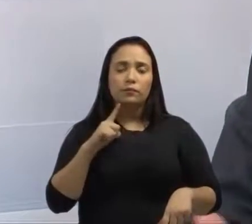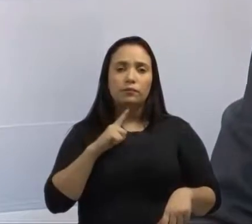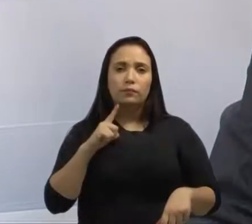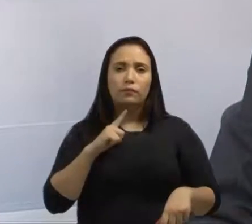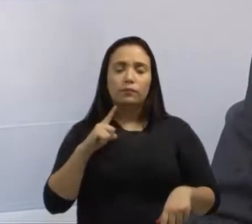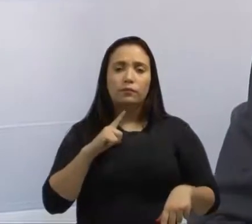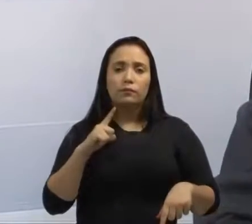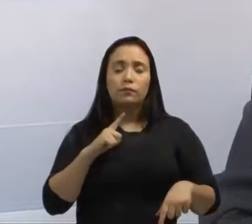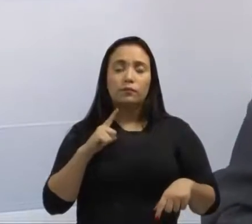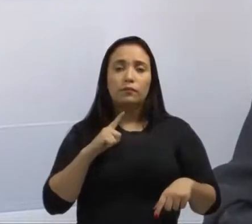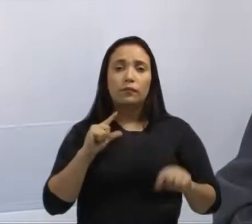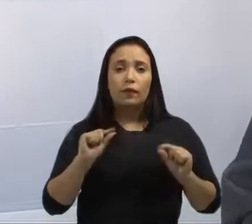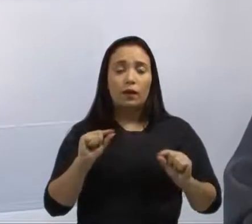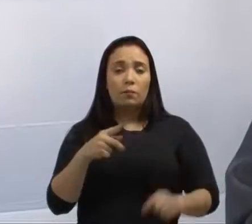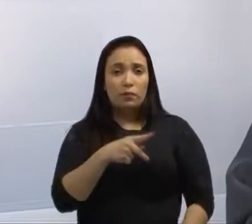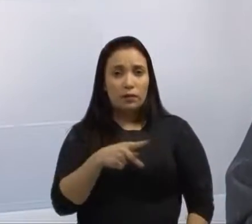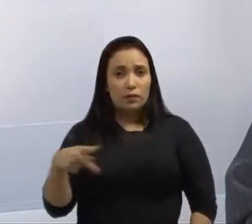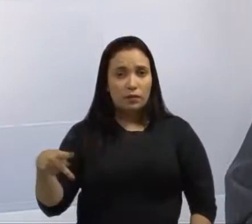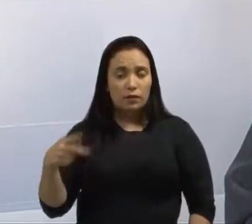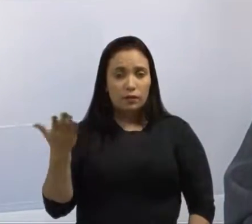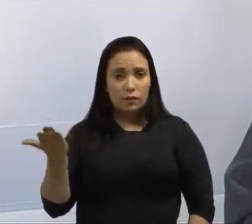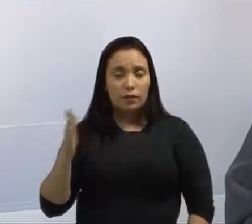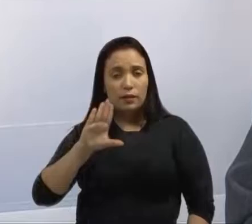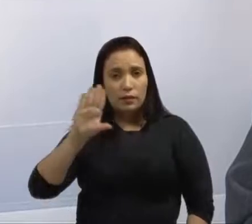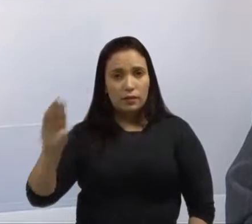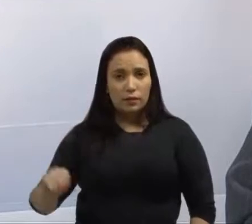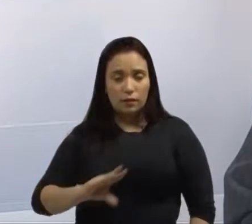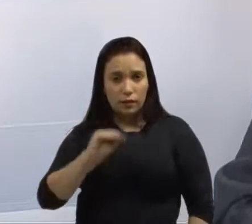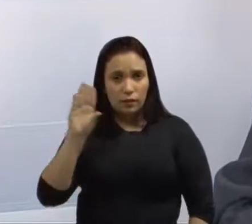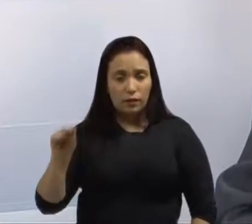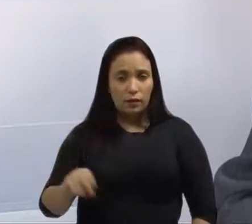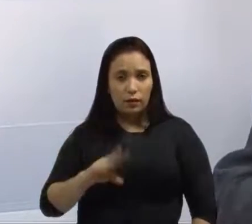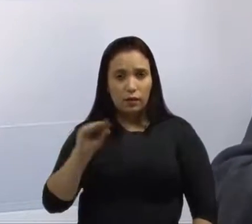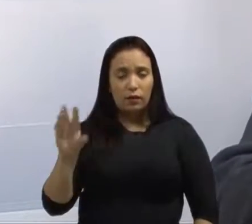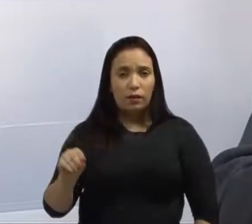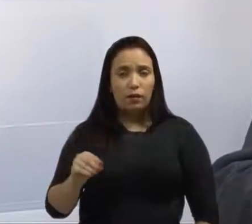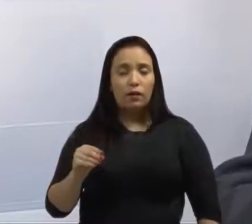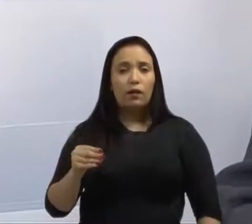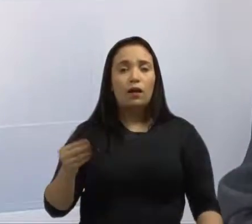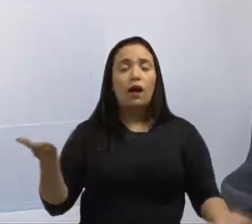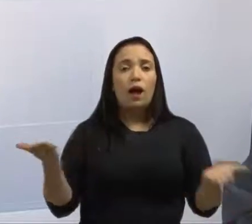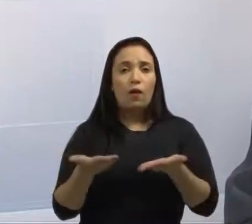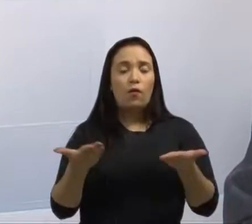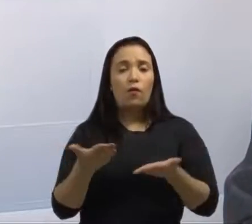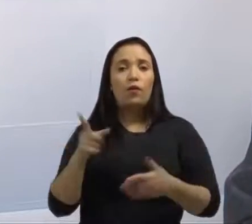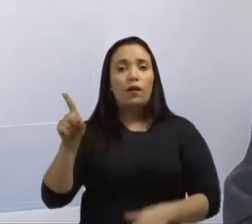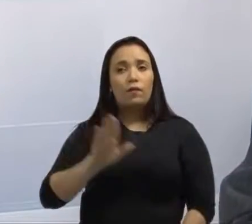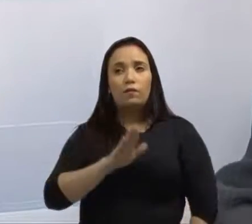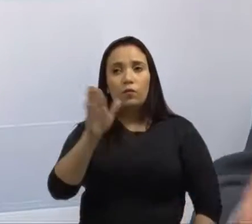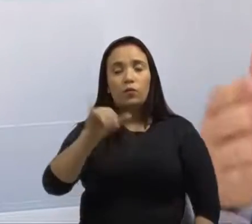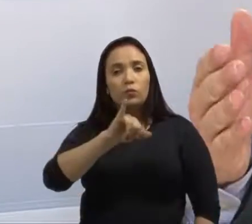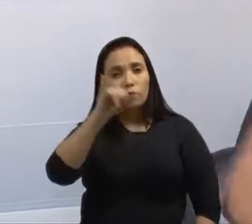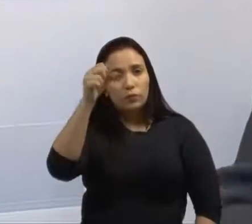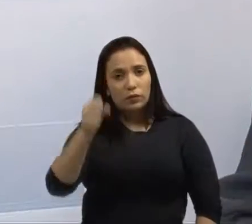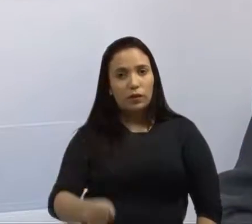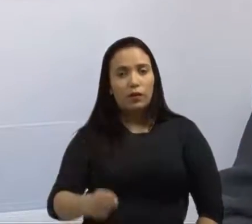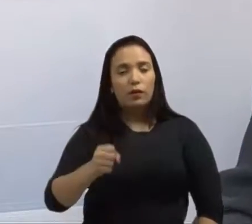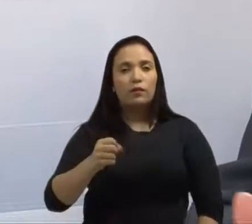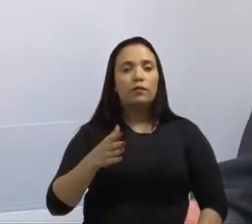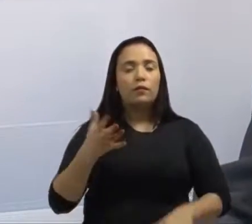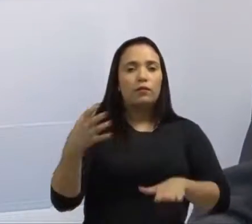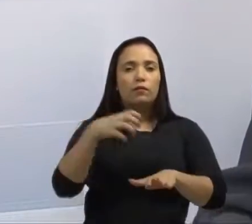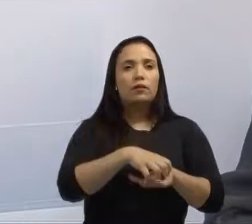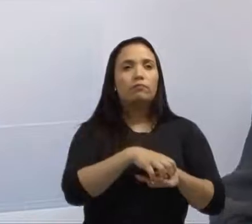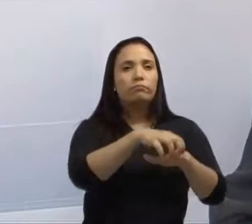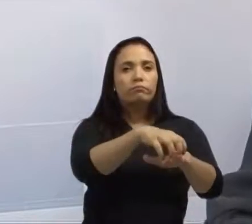O presidenciável Ciro Gomes, agora na última passagem dele pela região do Cariri, na caravana rumo